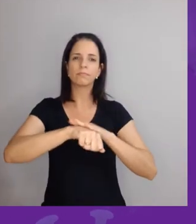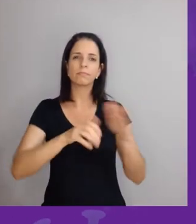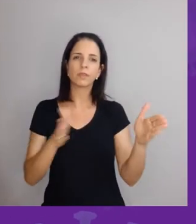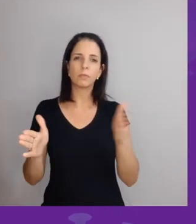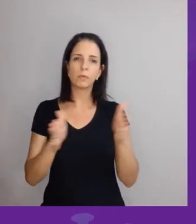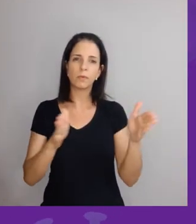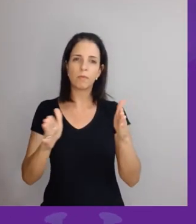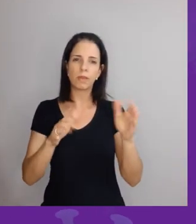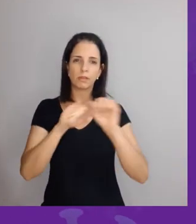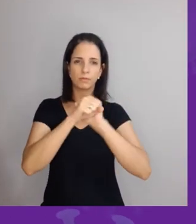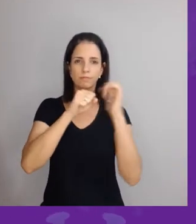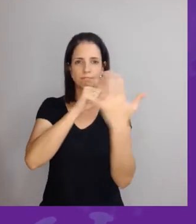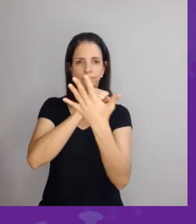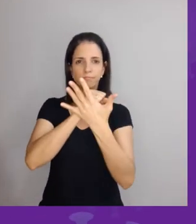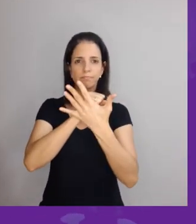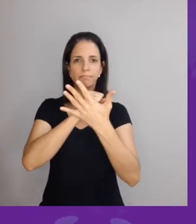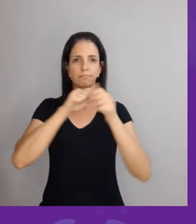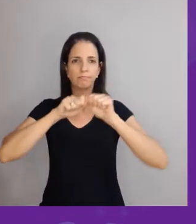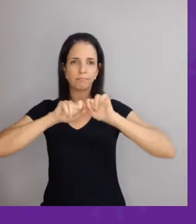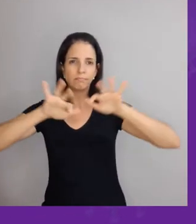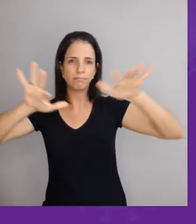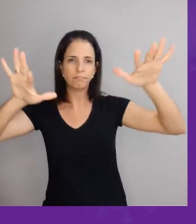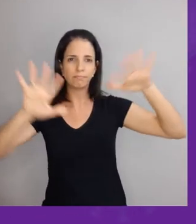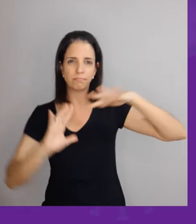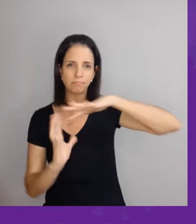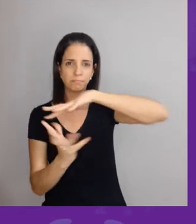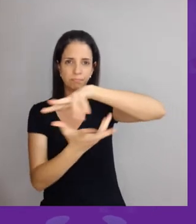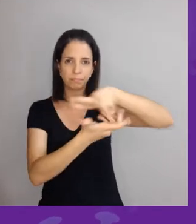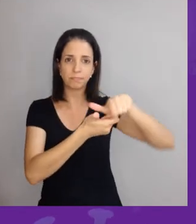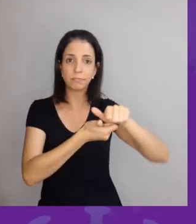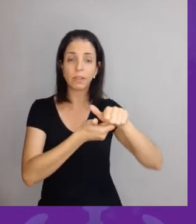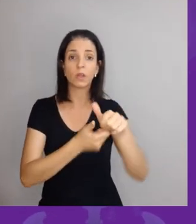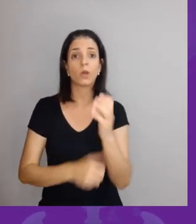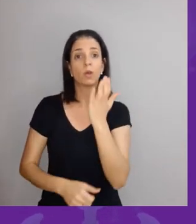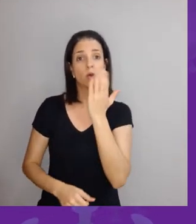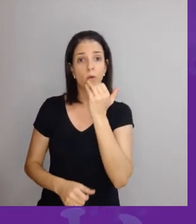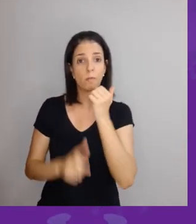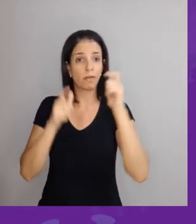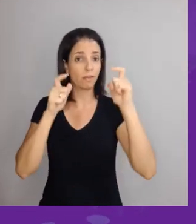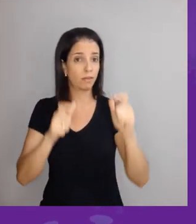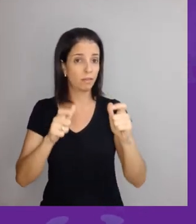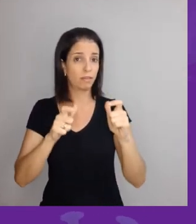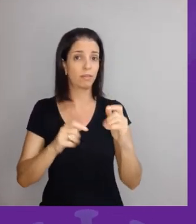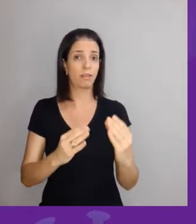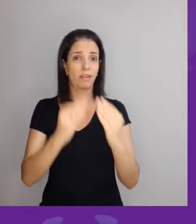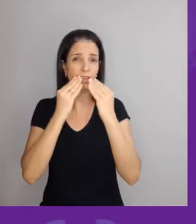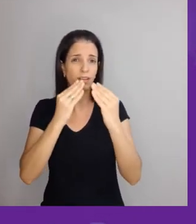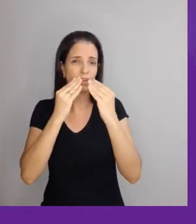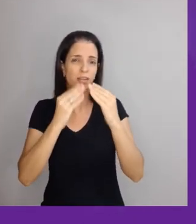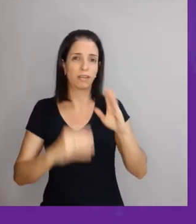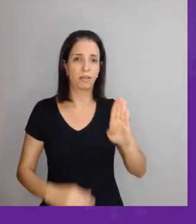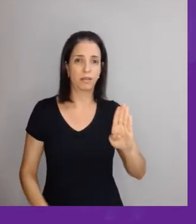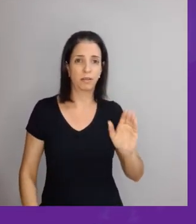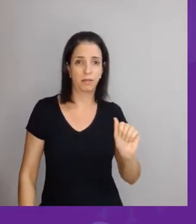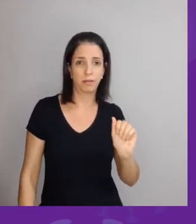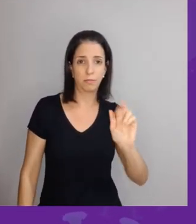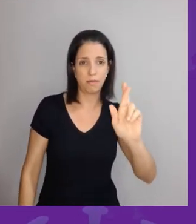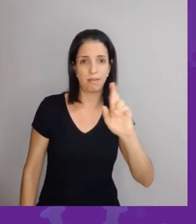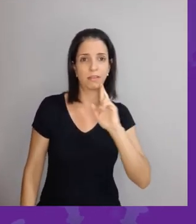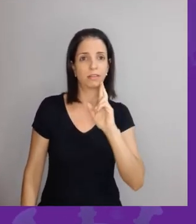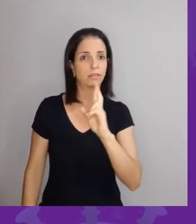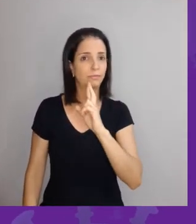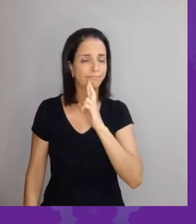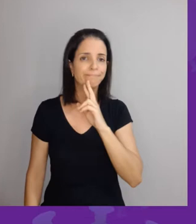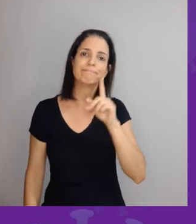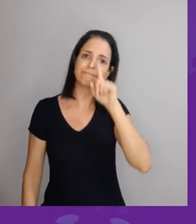nesta época de pandemia tomar refeição em bares restaurantes lanchonetes é sempre um risco a mais então se a